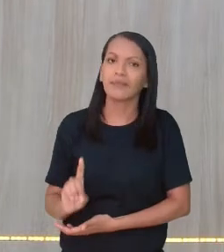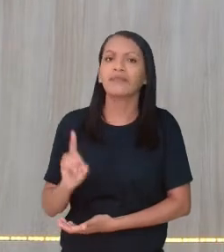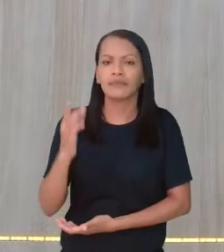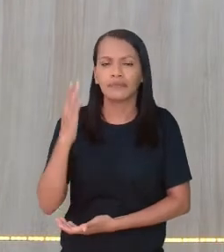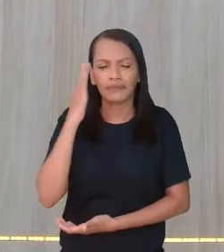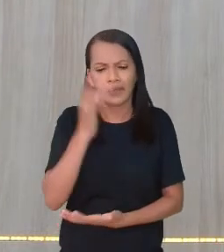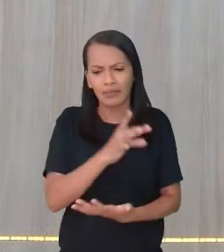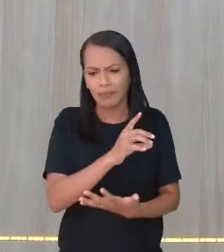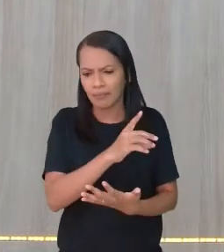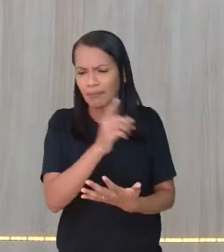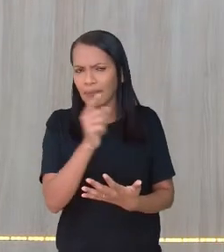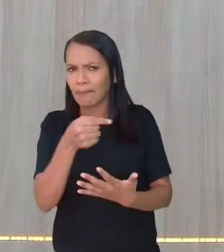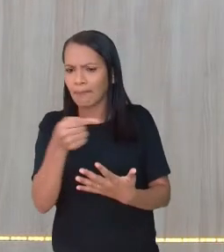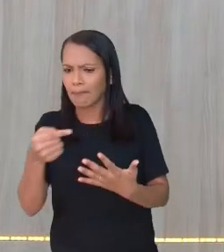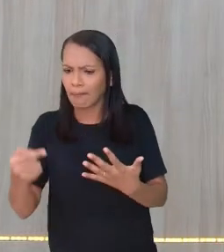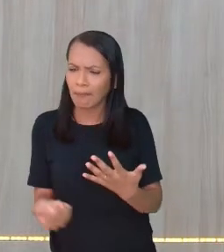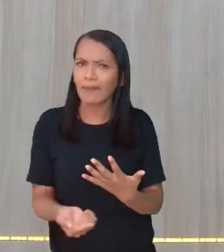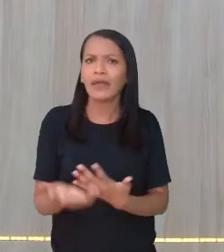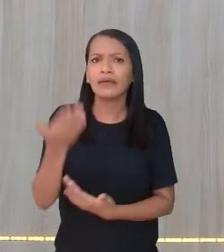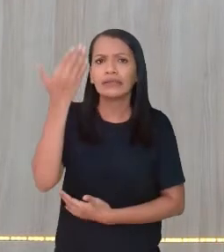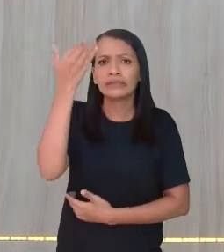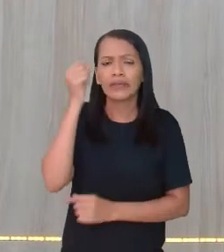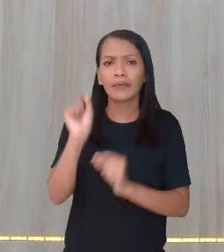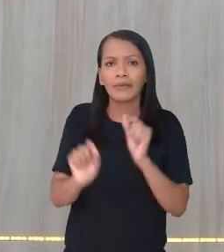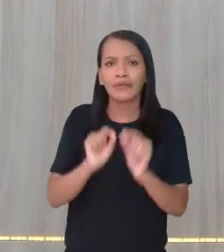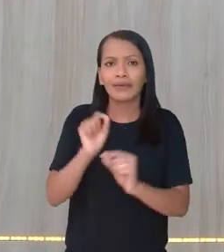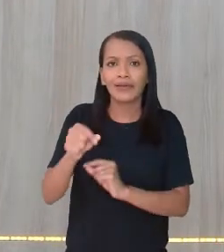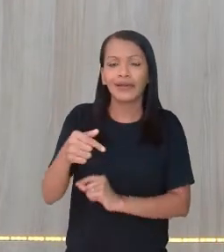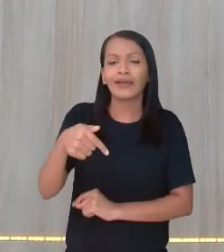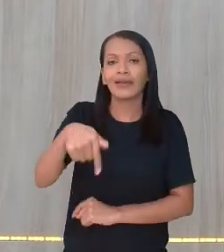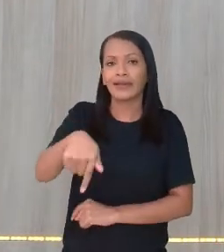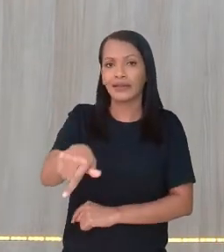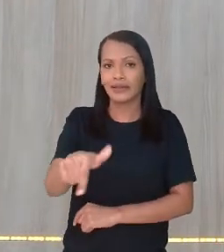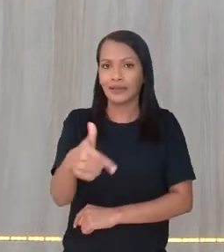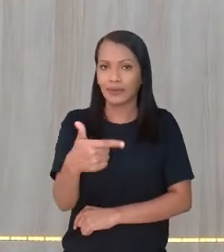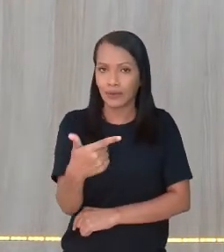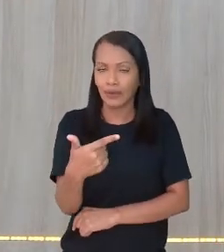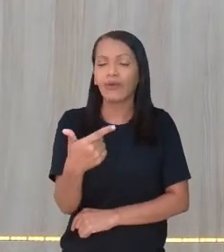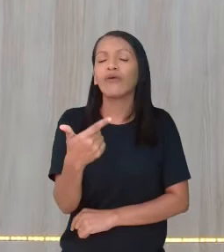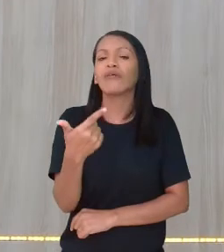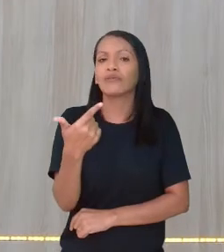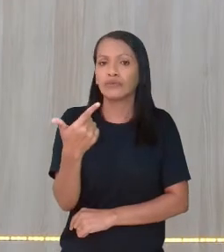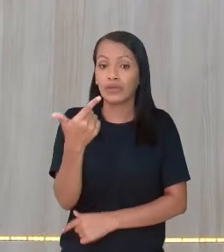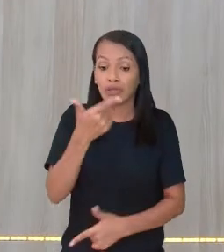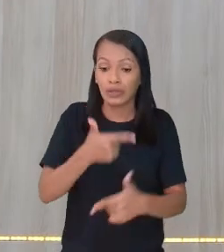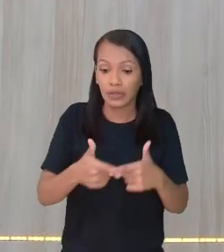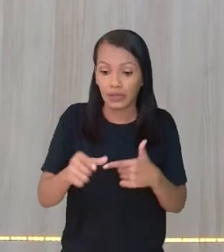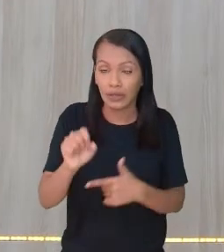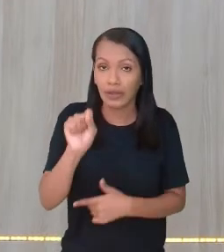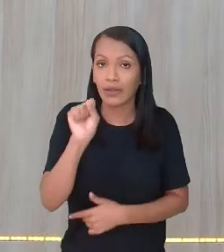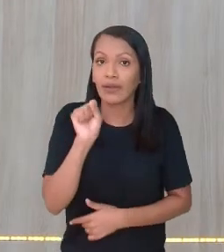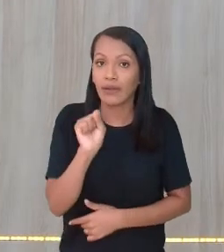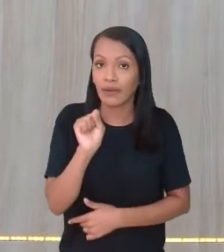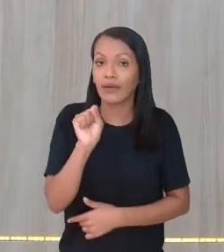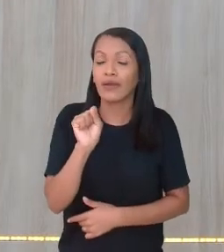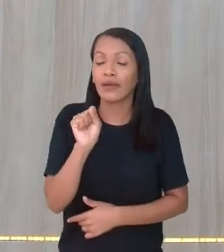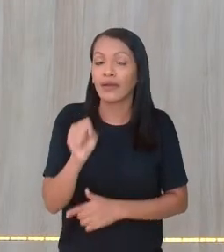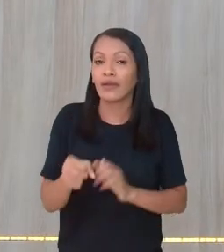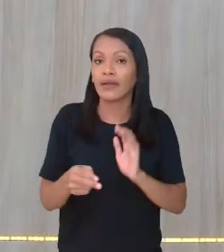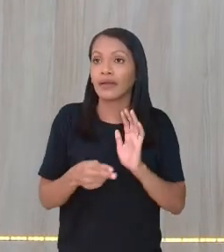que ele dividiu esses R$ 72 em 8 partes e que a metade de 8 é igual a